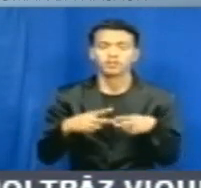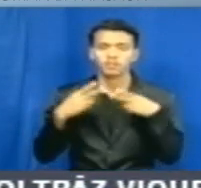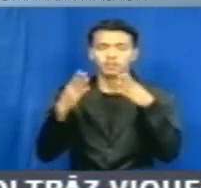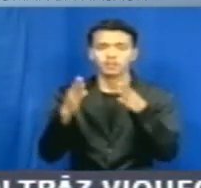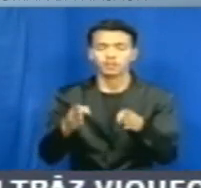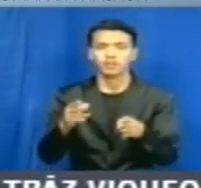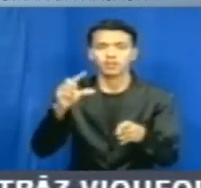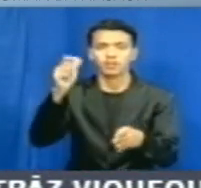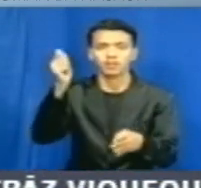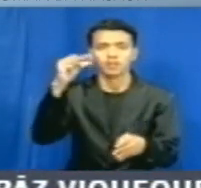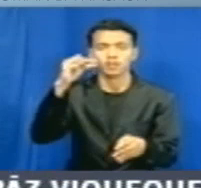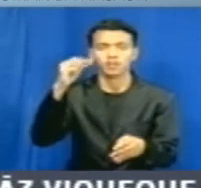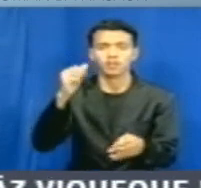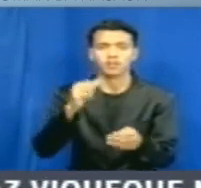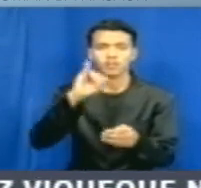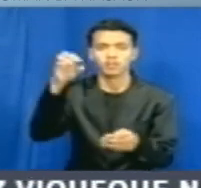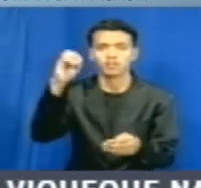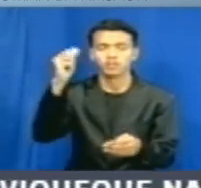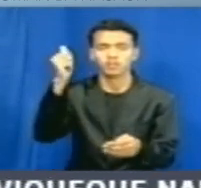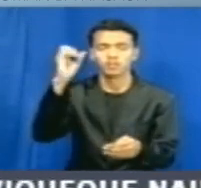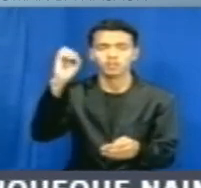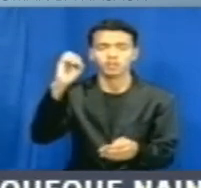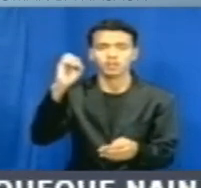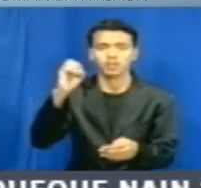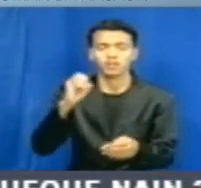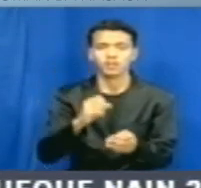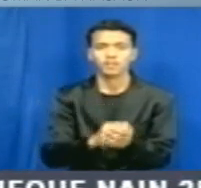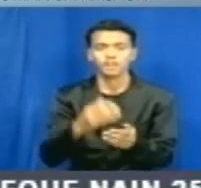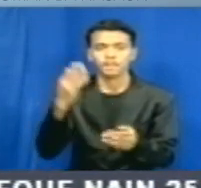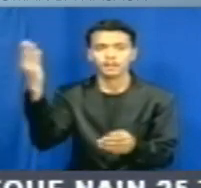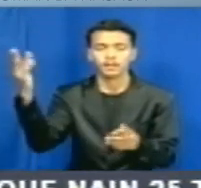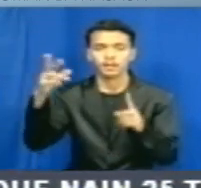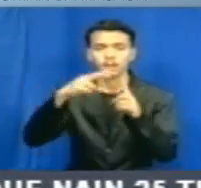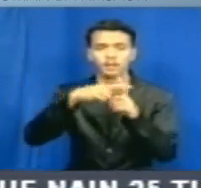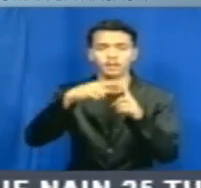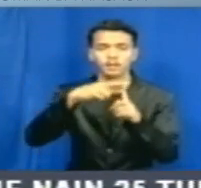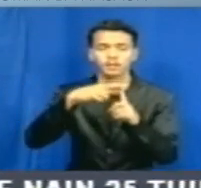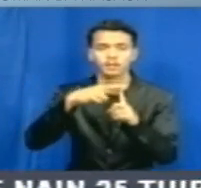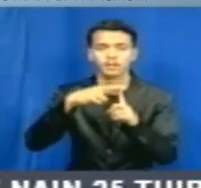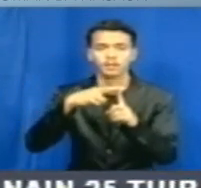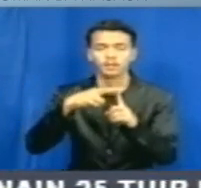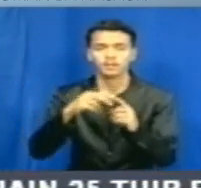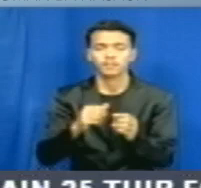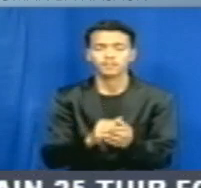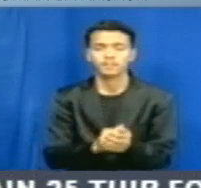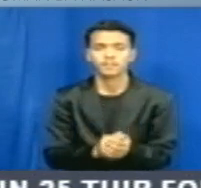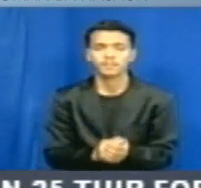Alessio da Silva Ramahana Rosão Xavier de Jesus na segue e ha cemitério abaguia